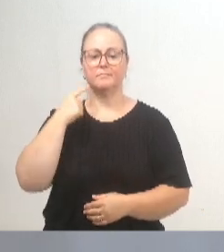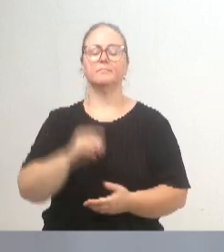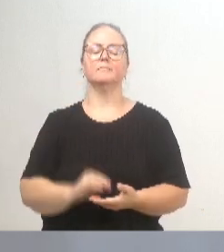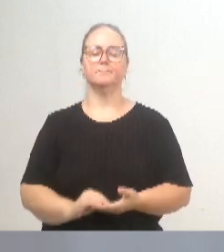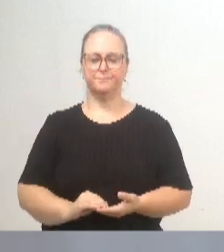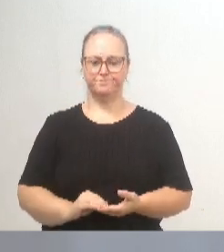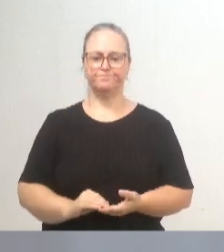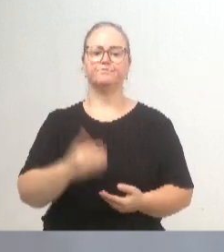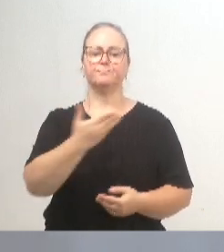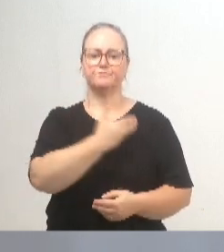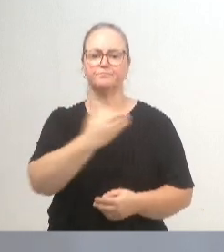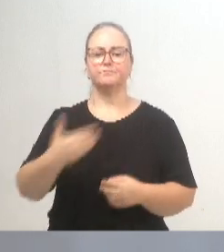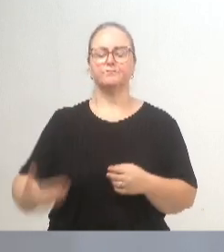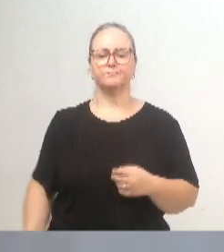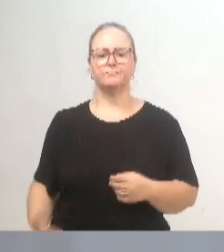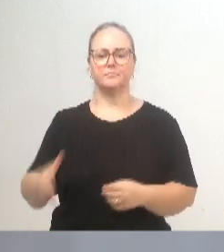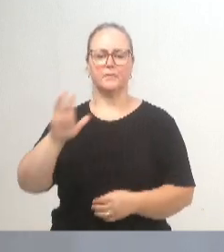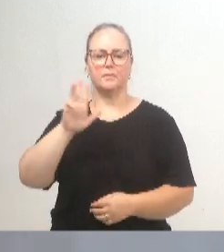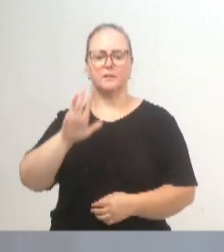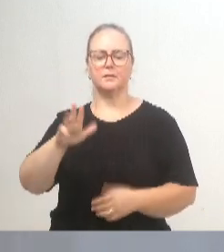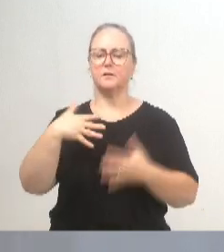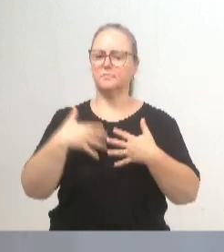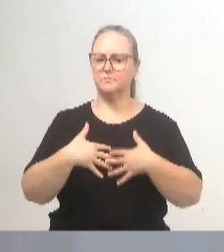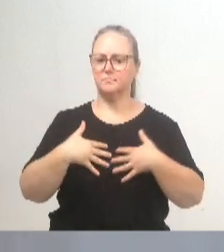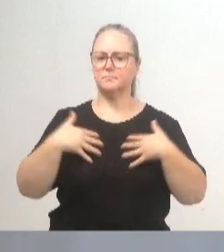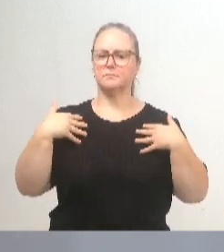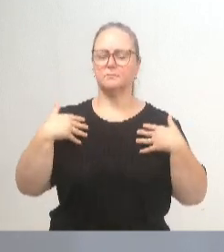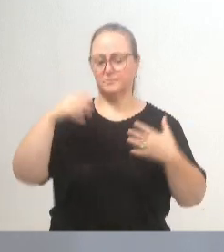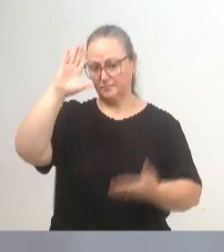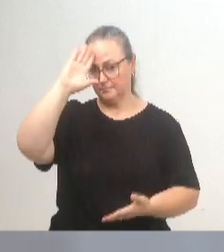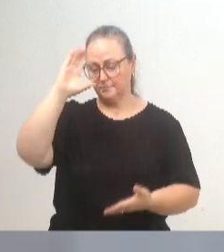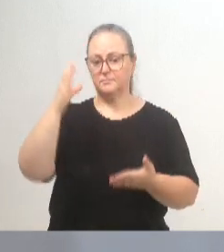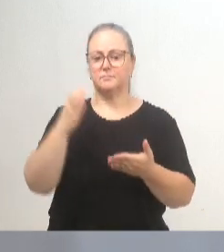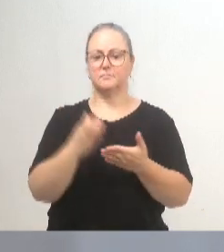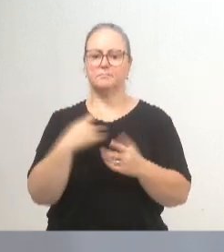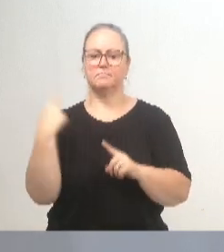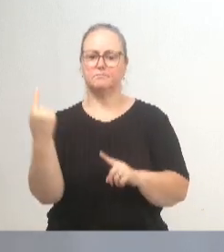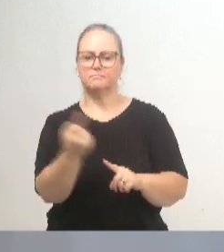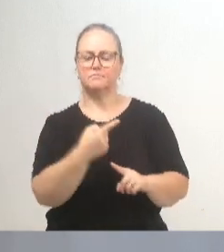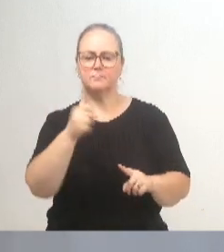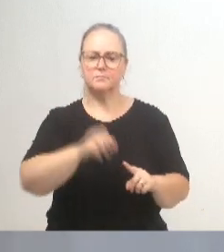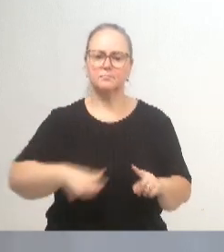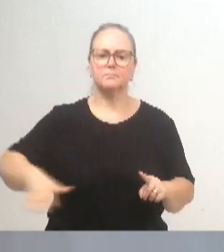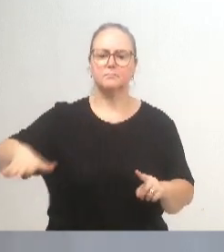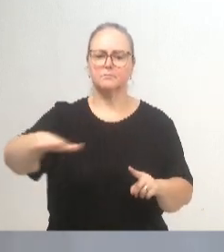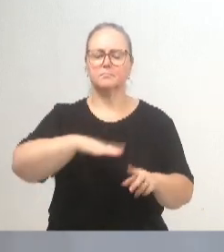governo do presidente Lula, o governo que nos dá orgulho e que acredita na nossa sociedade, acredita no nosso povo. Obrigado.